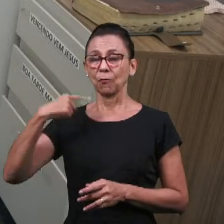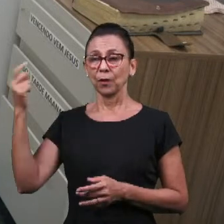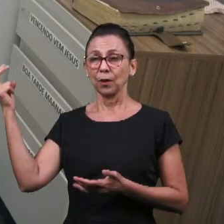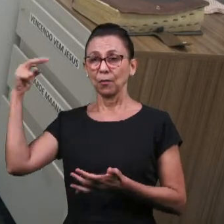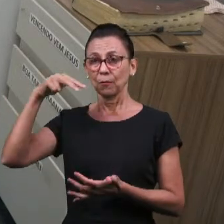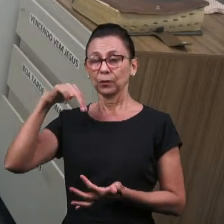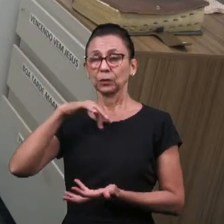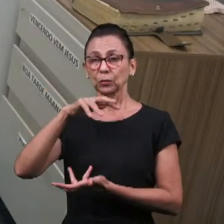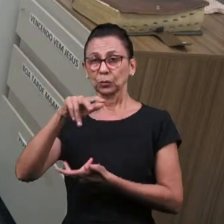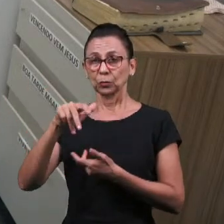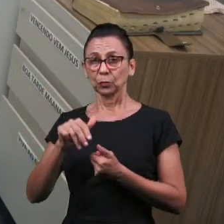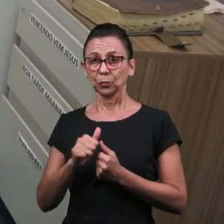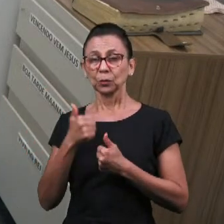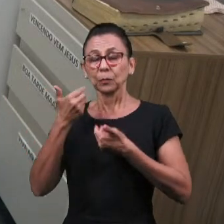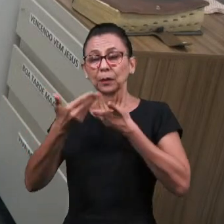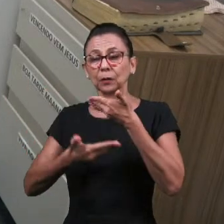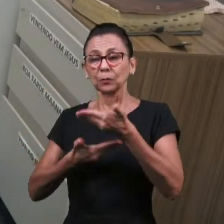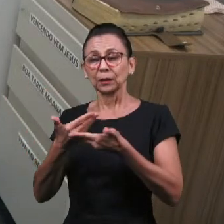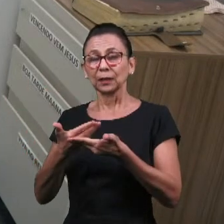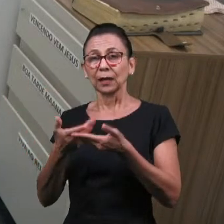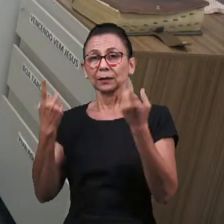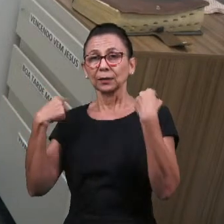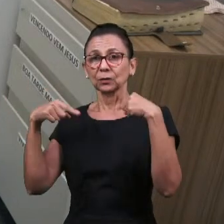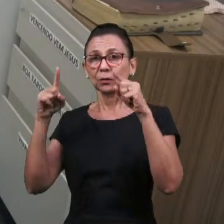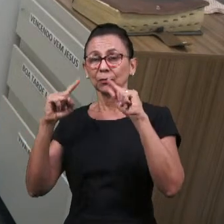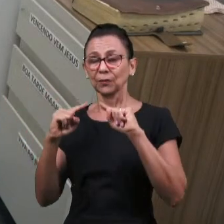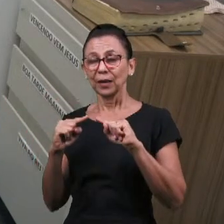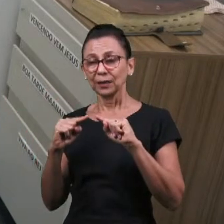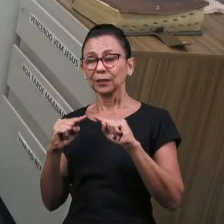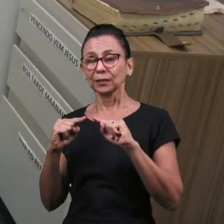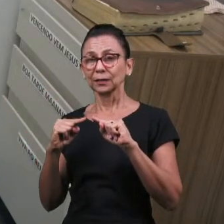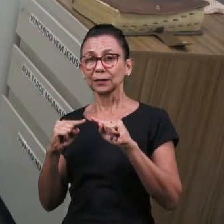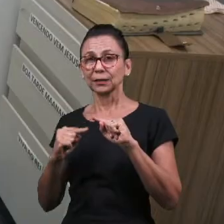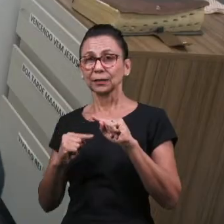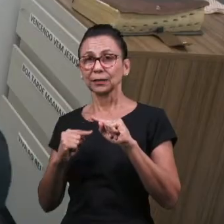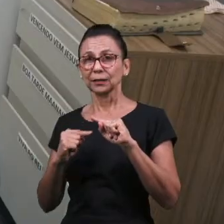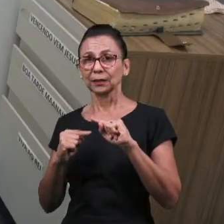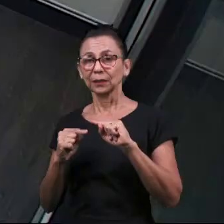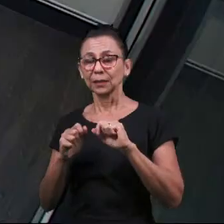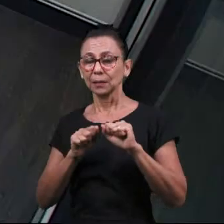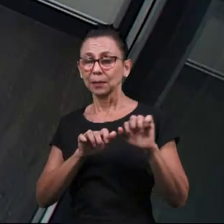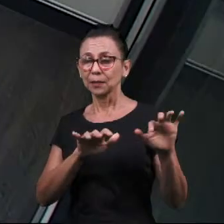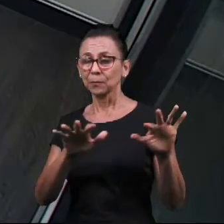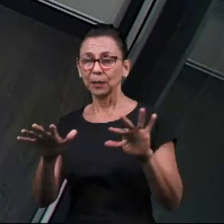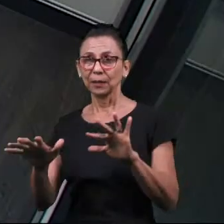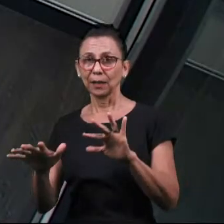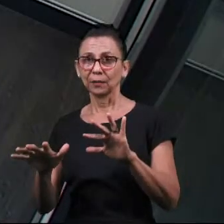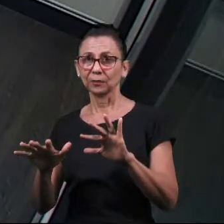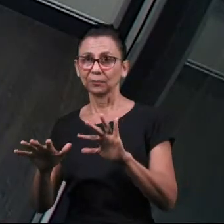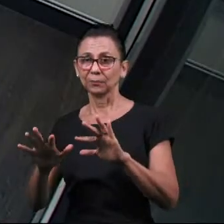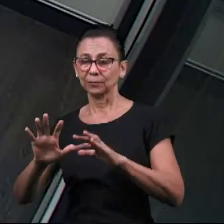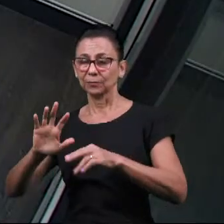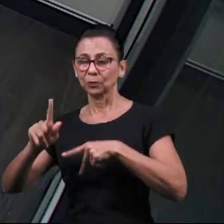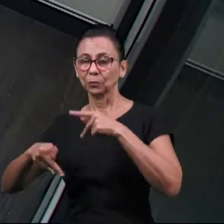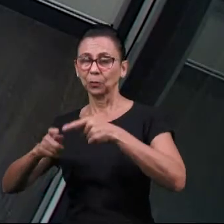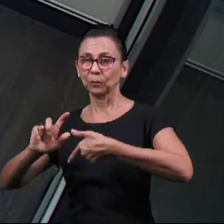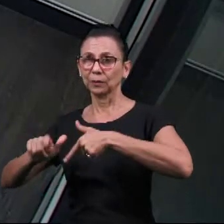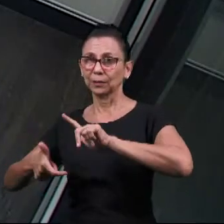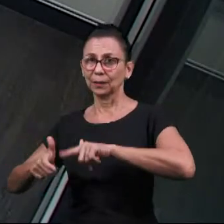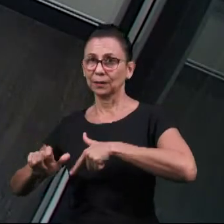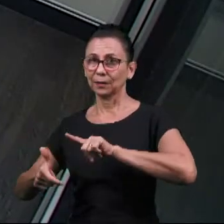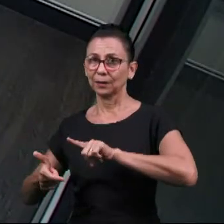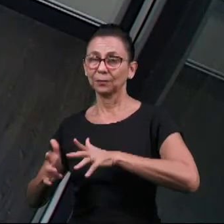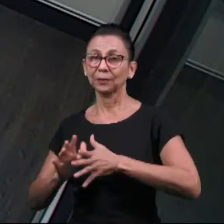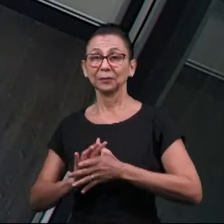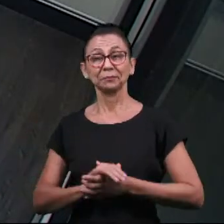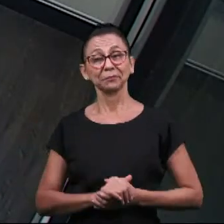uma ovelha que estava ali, já se afastando, né, do aprisco, do rebanho. E o Senhor já havia dado sinal, né? Pois é. Dado sinal para ela. E o pastor